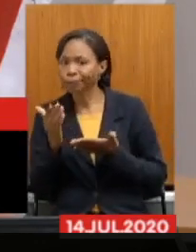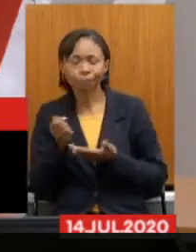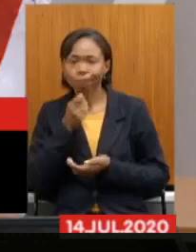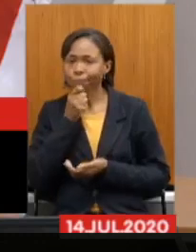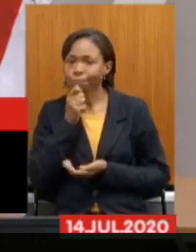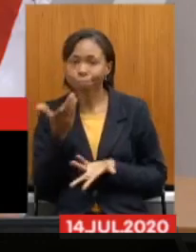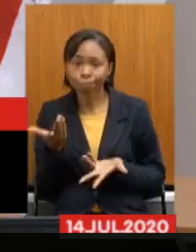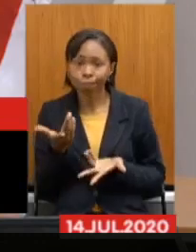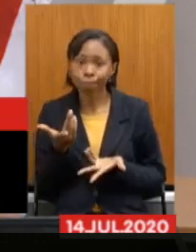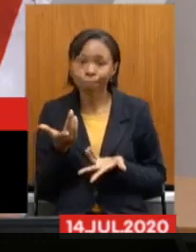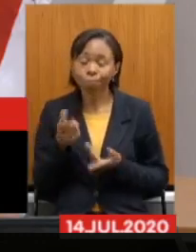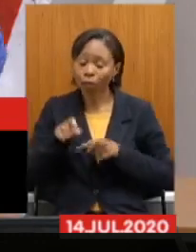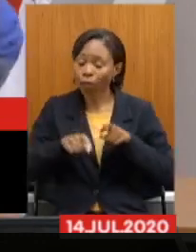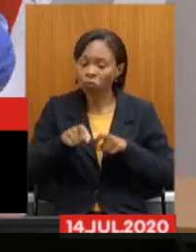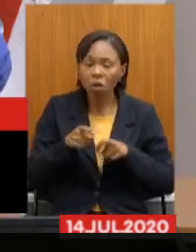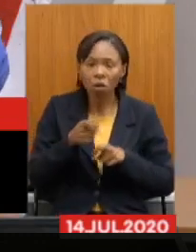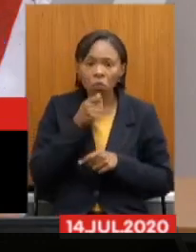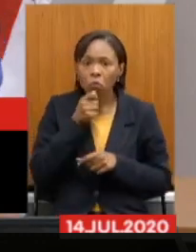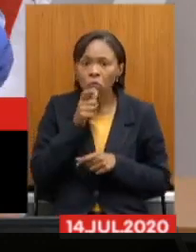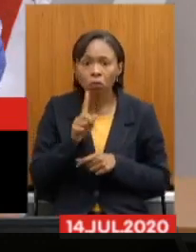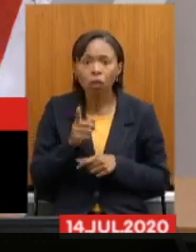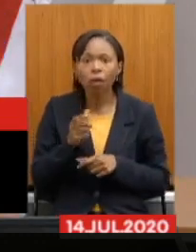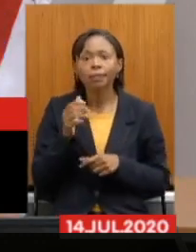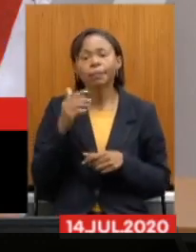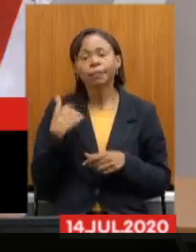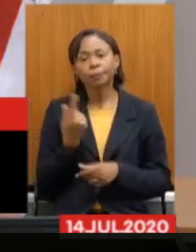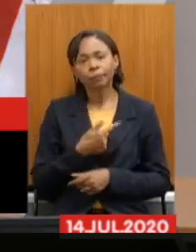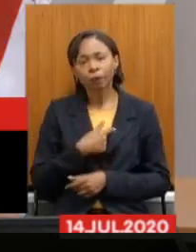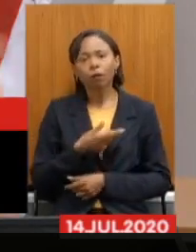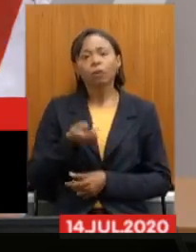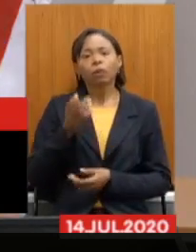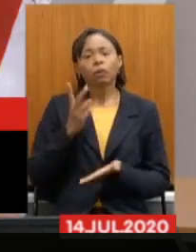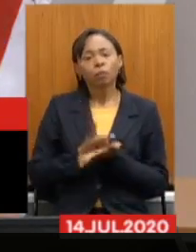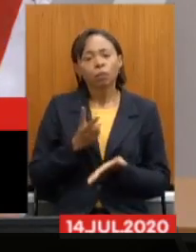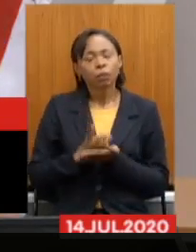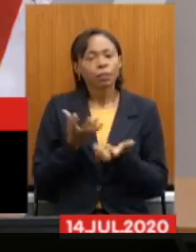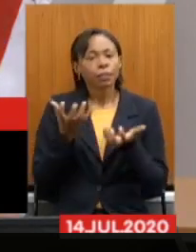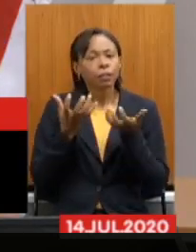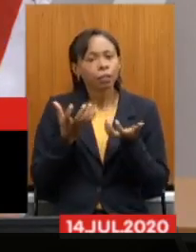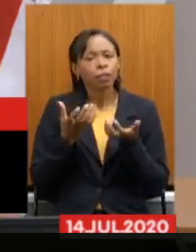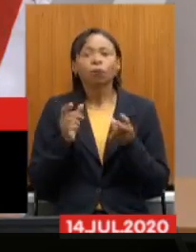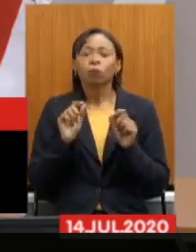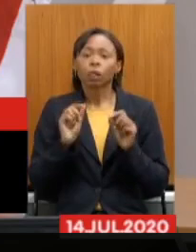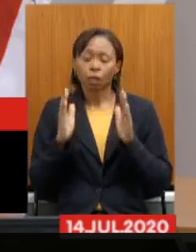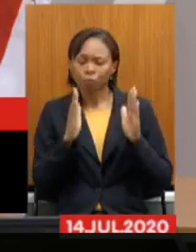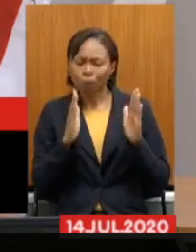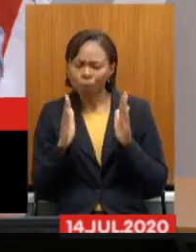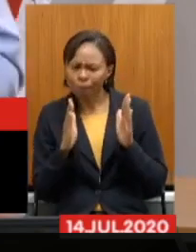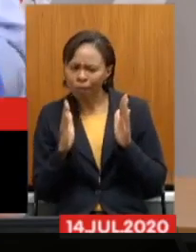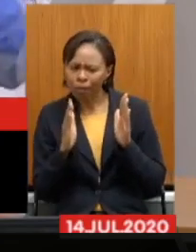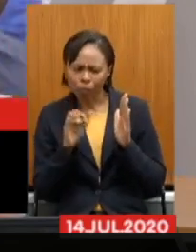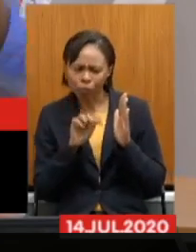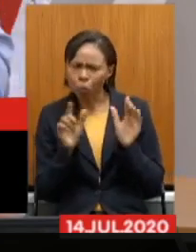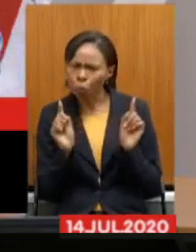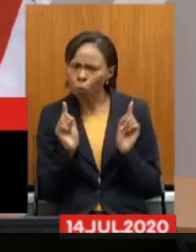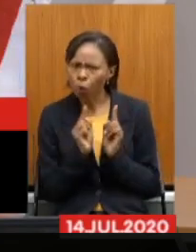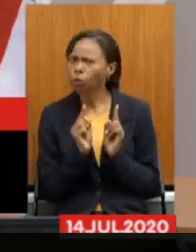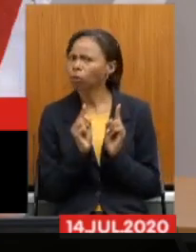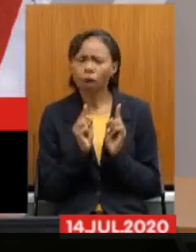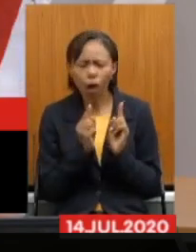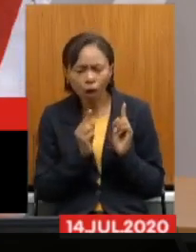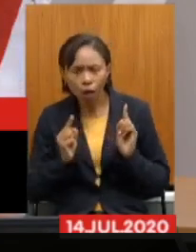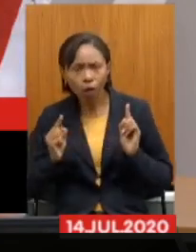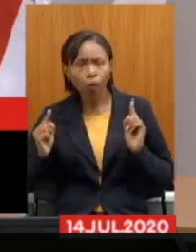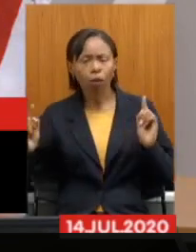ainda. E a gente sempre batia na porta querendo o quê? Que suspendesse nossos prazos, que não fornecesse equipamento de